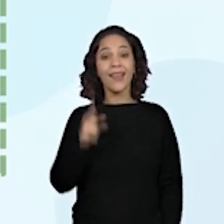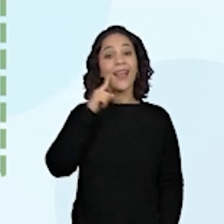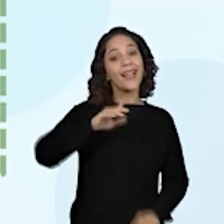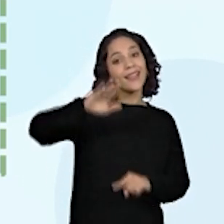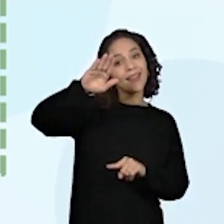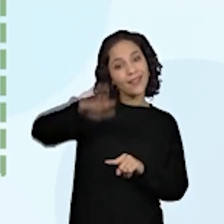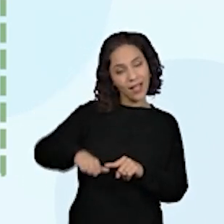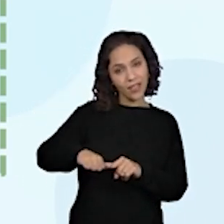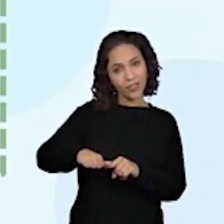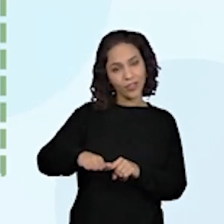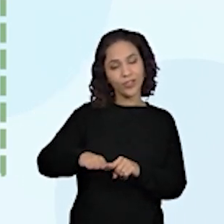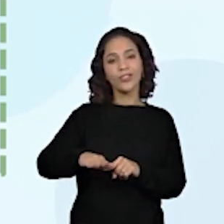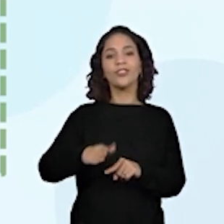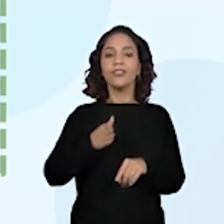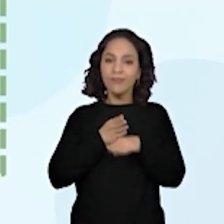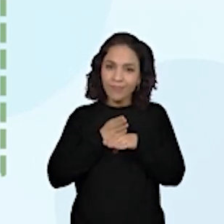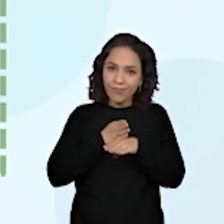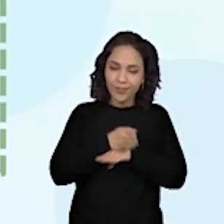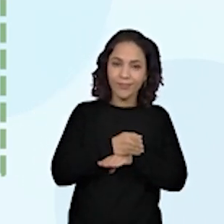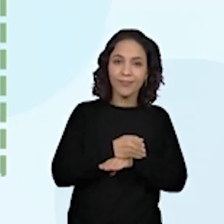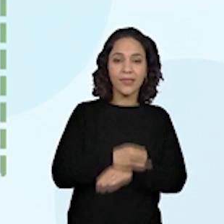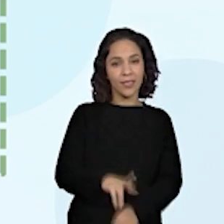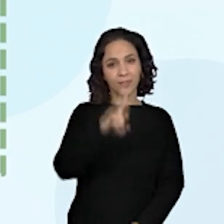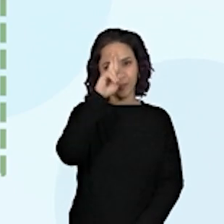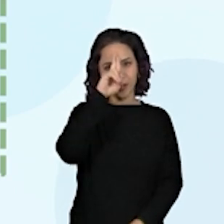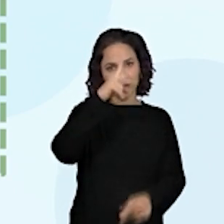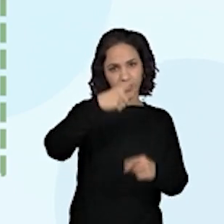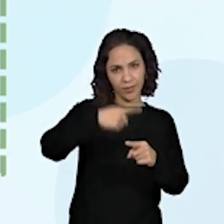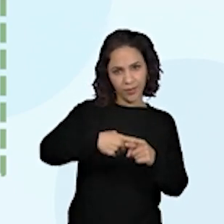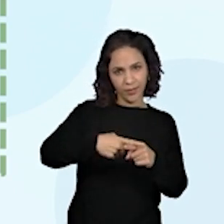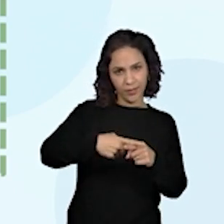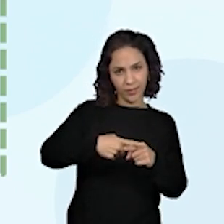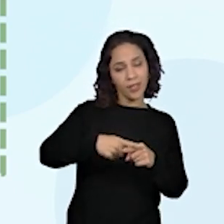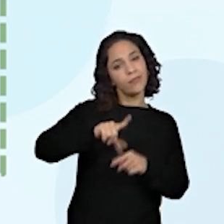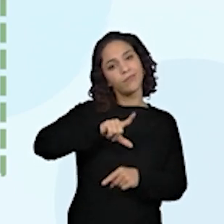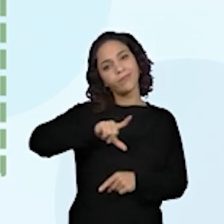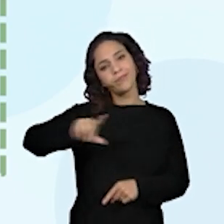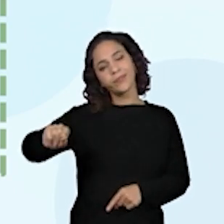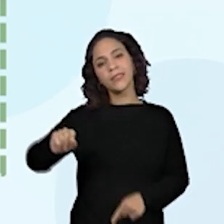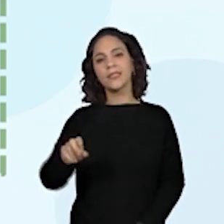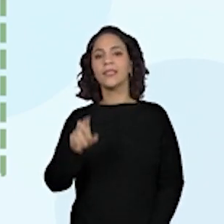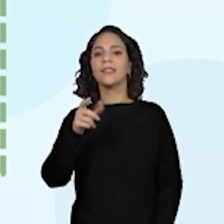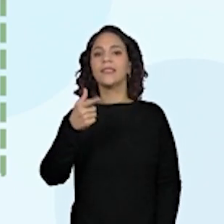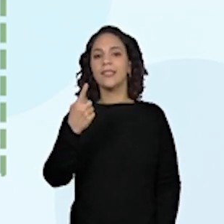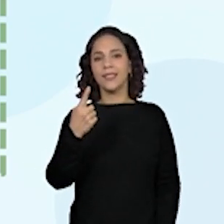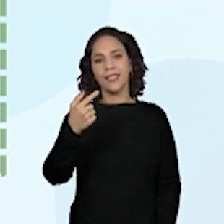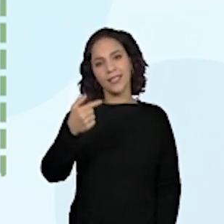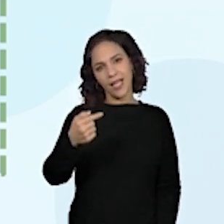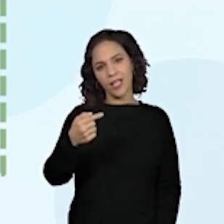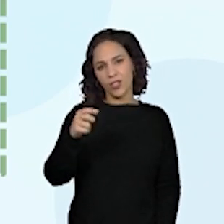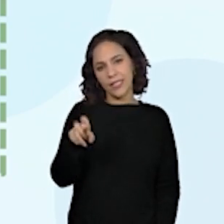tarde, das 12h30 às 17 horas.